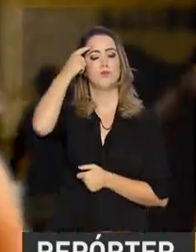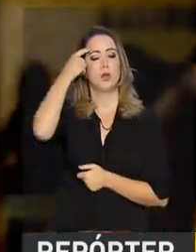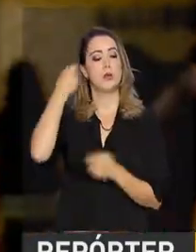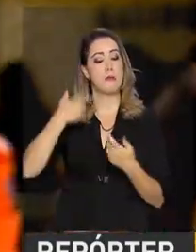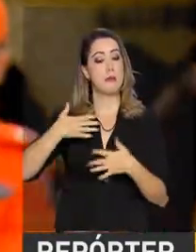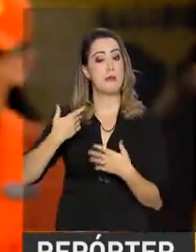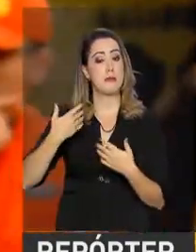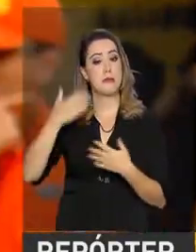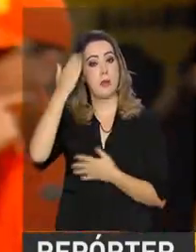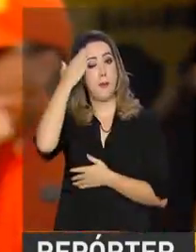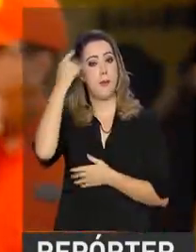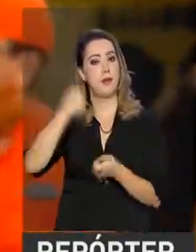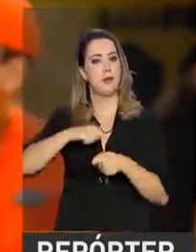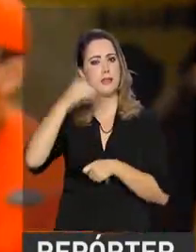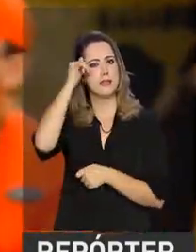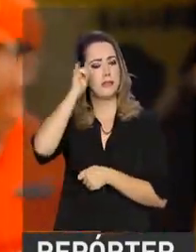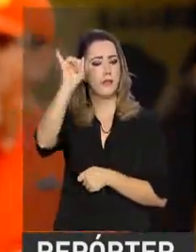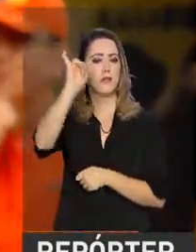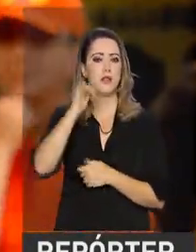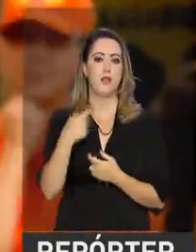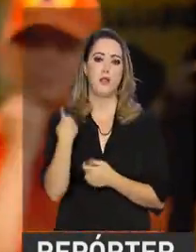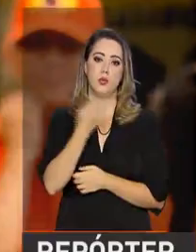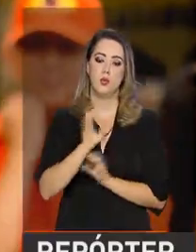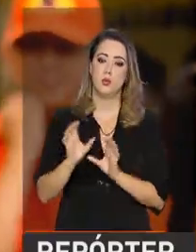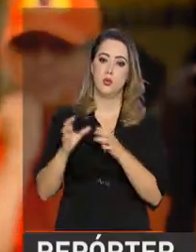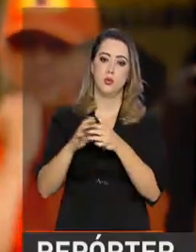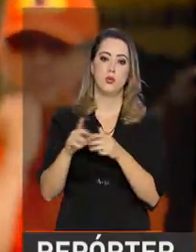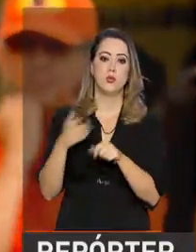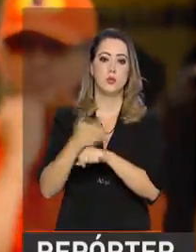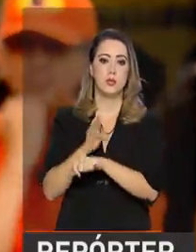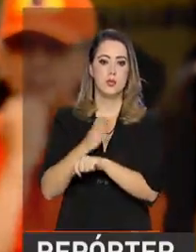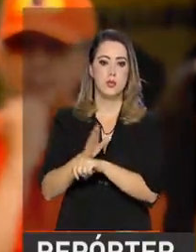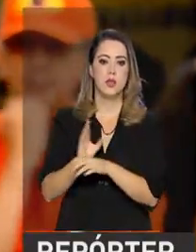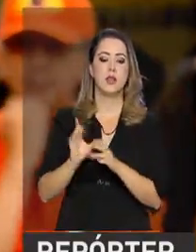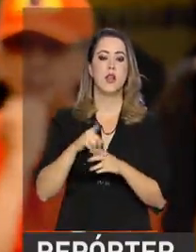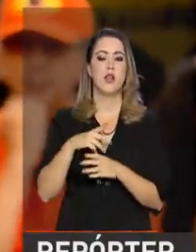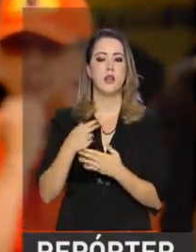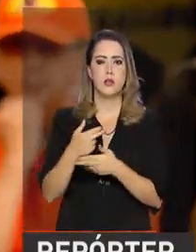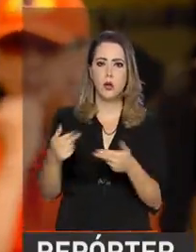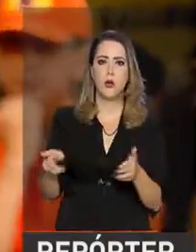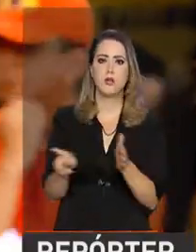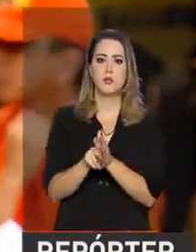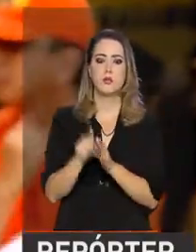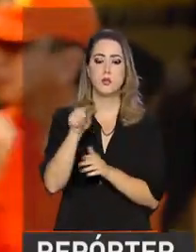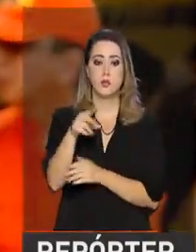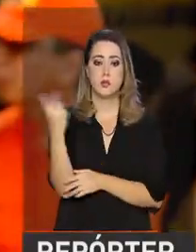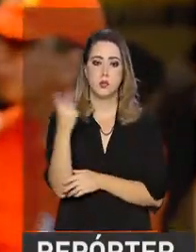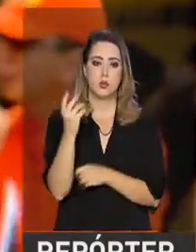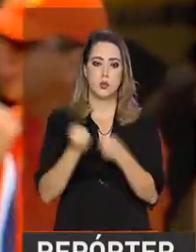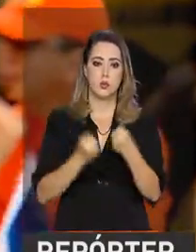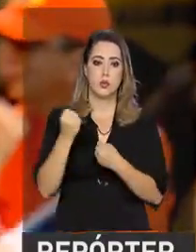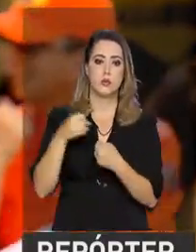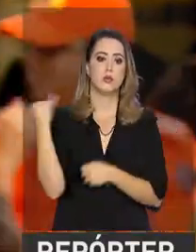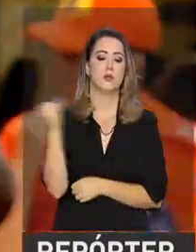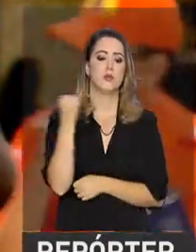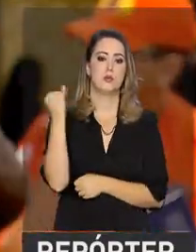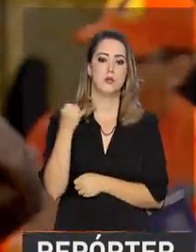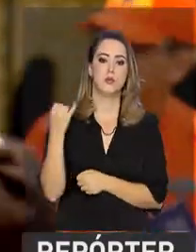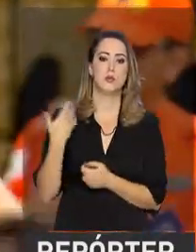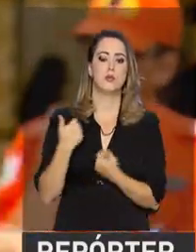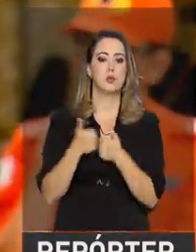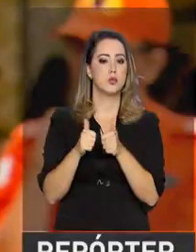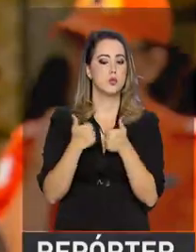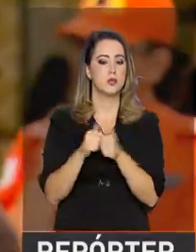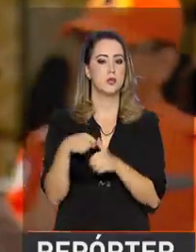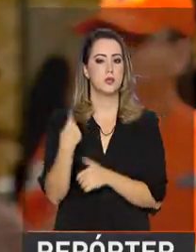o mosquito também é muito importante que as nossas equipes sejam bem equipadas e essas duas é picado vão ser muito importantes pra